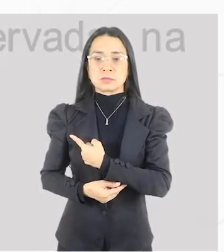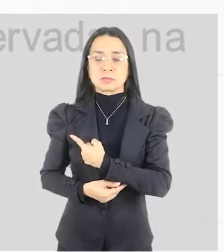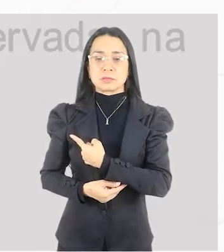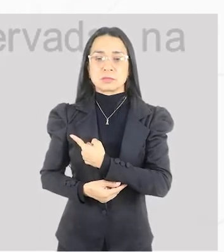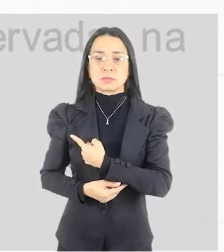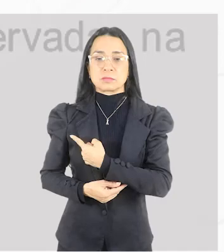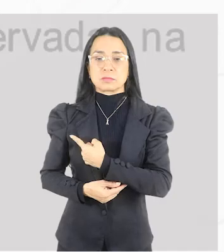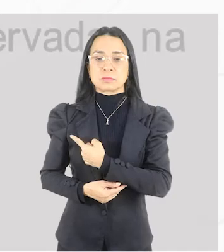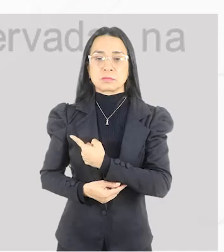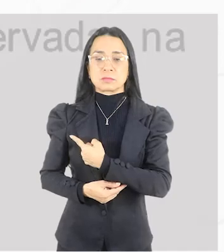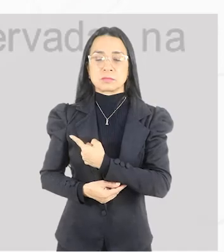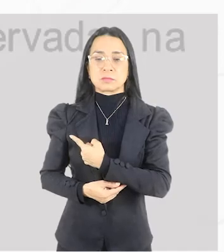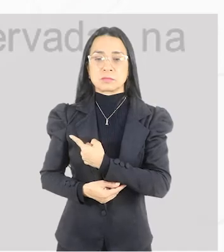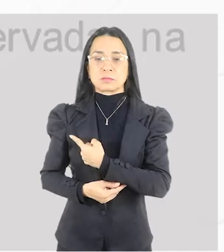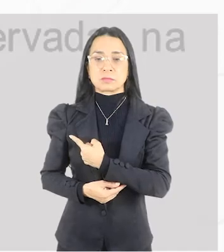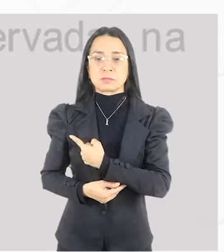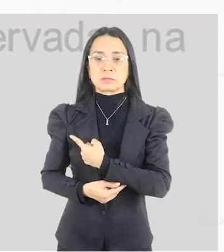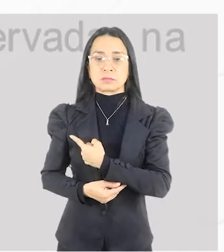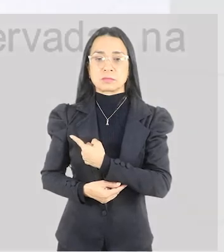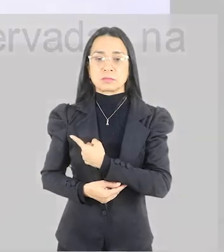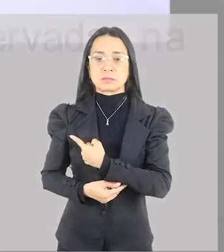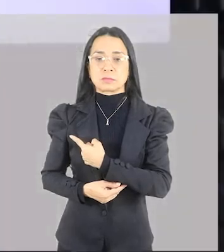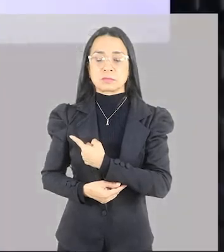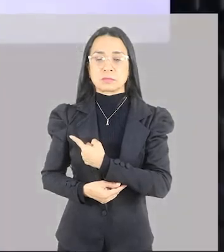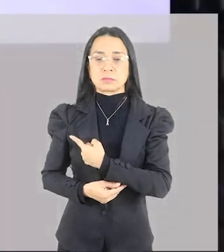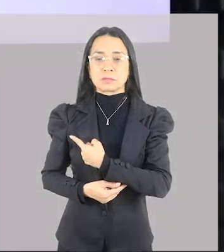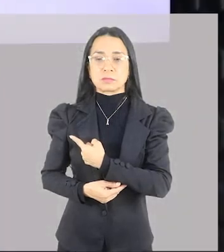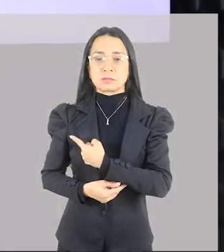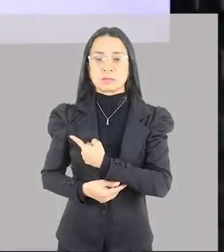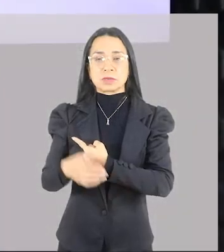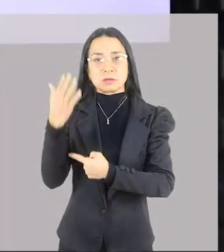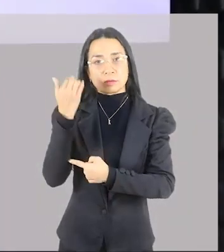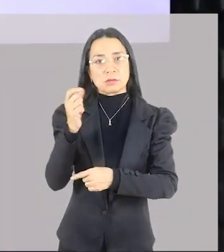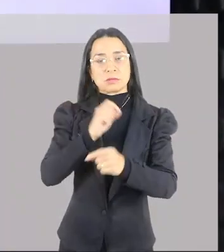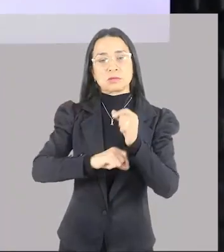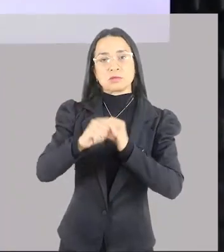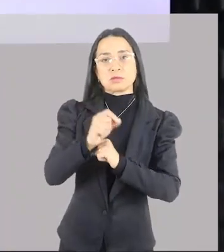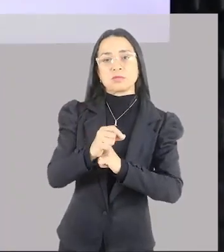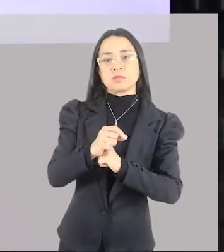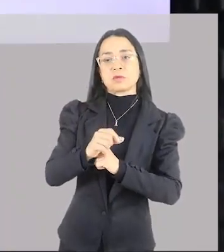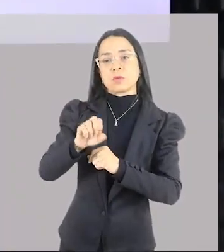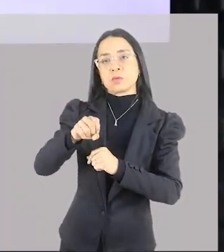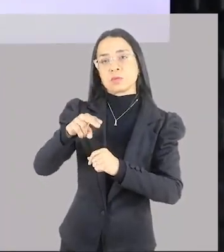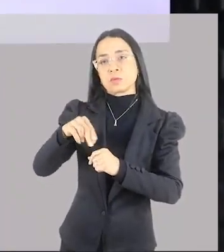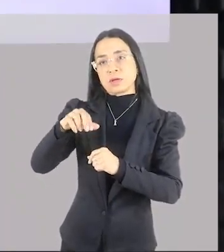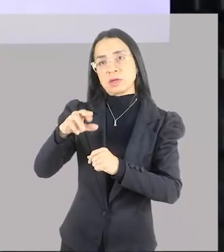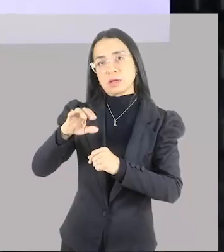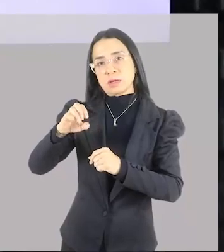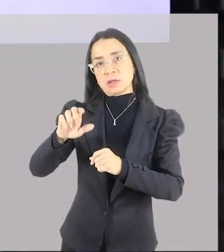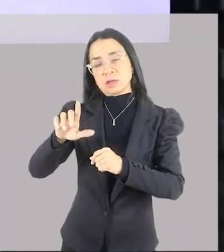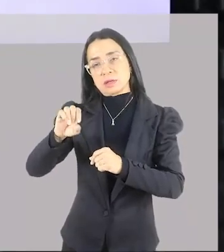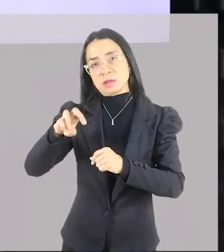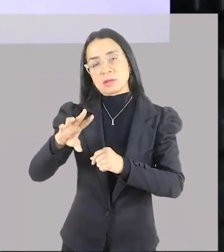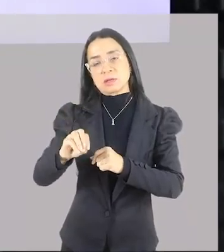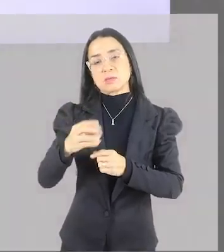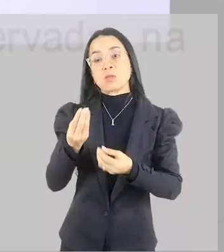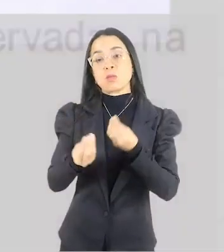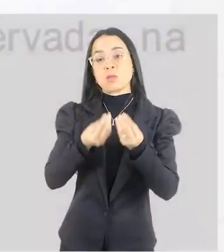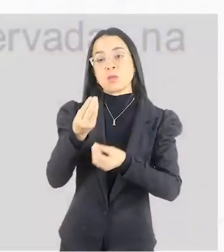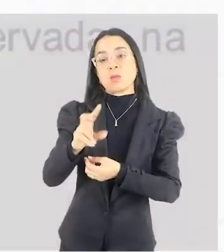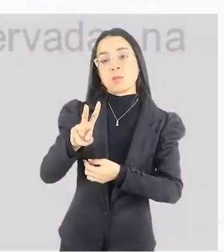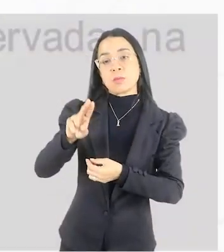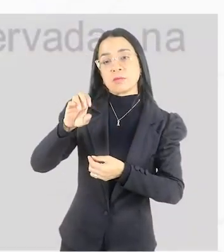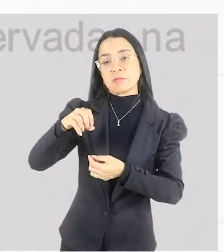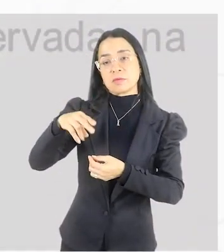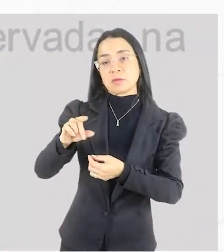XX. Então, ele já identificou o surrealismo como uma vanguarda europeia, tá? E já associou